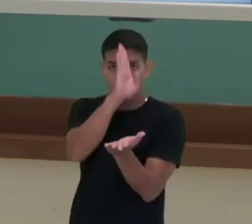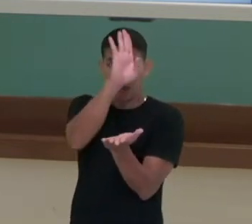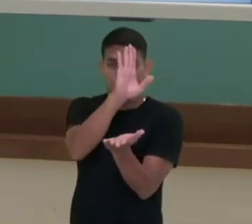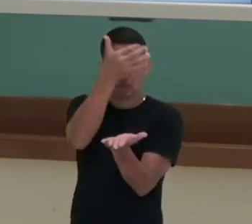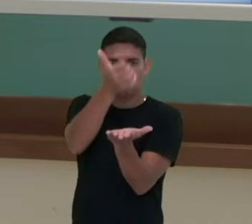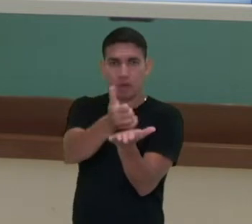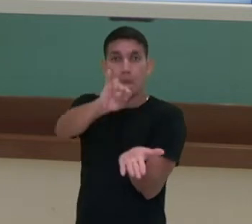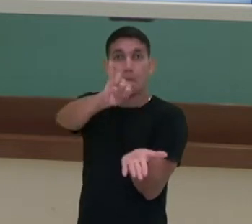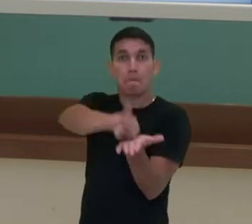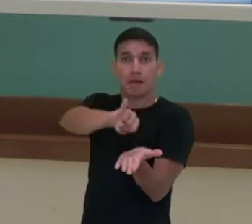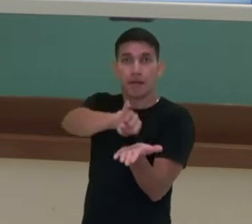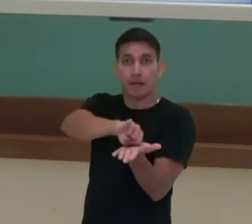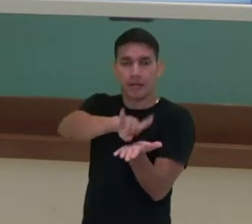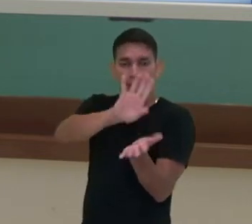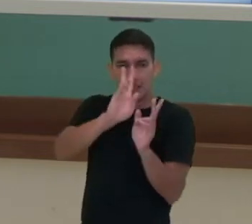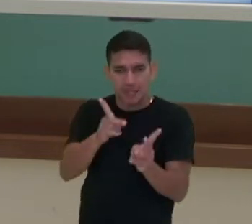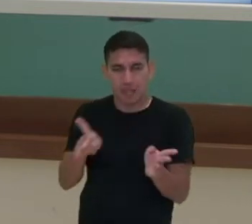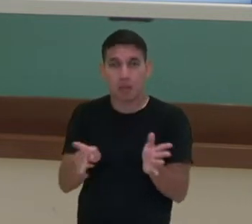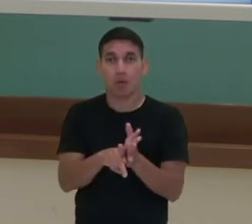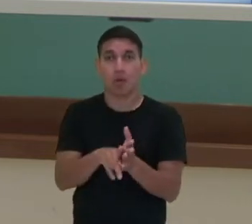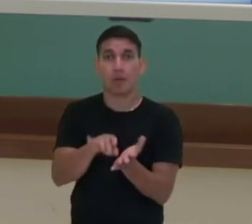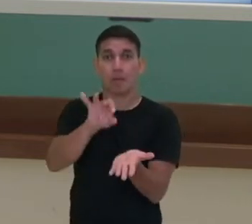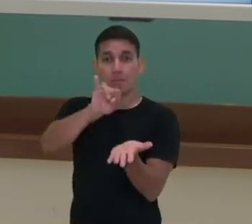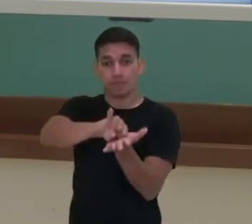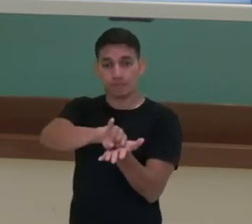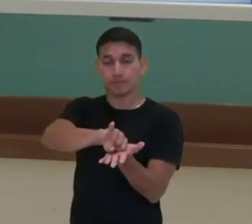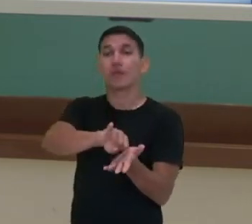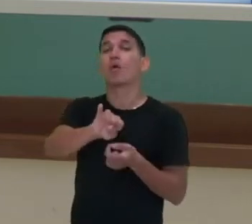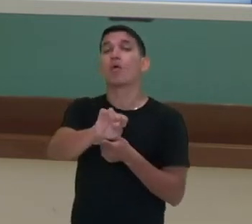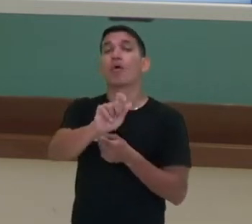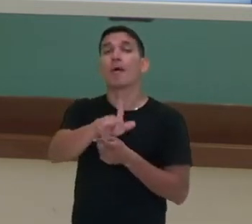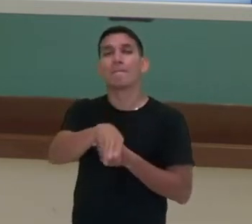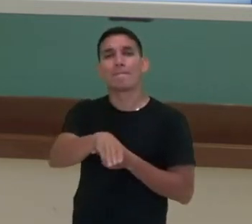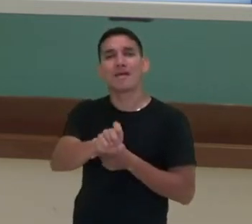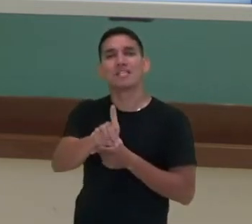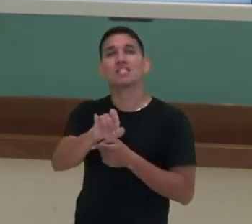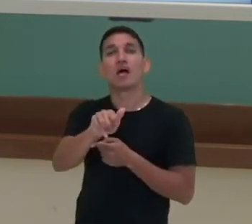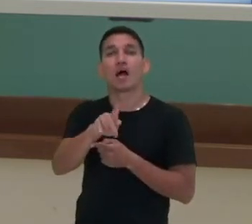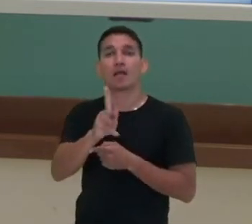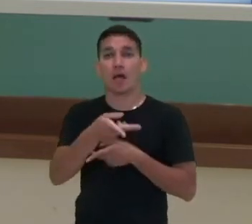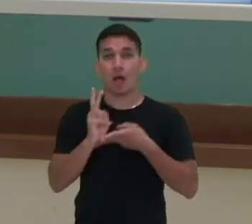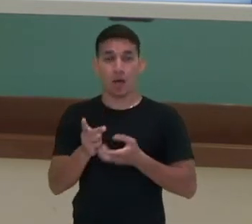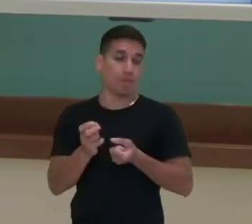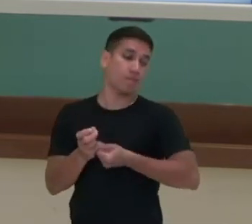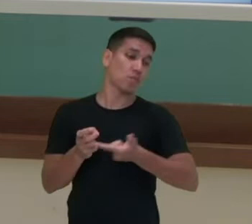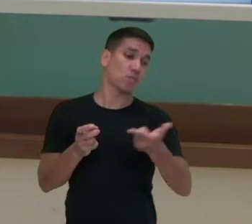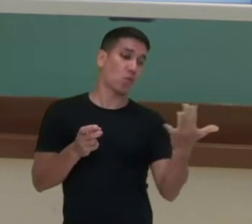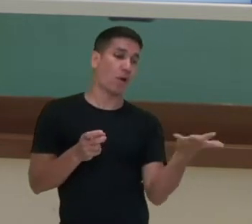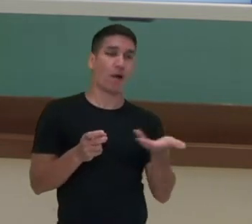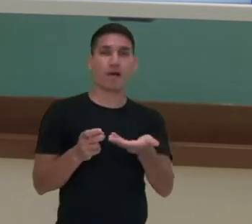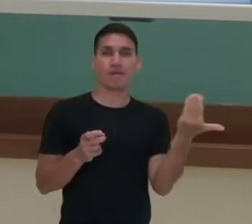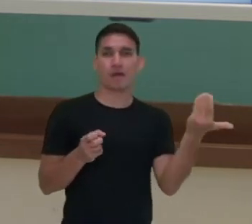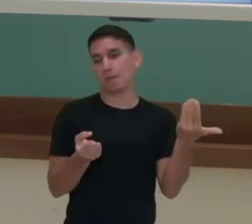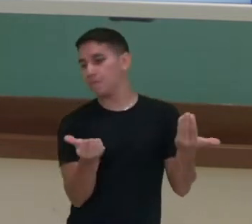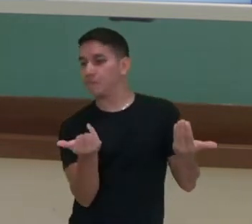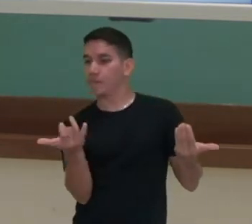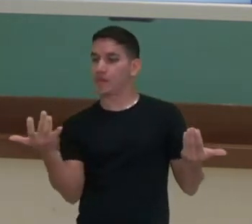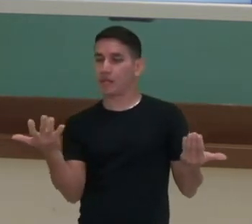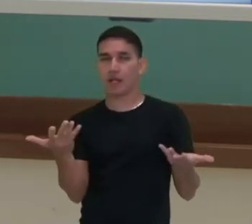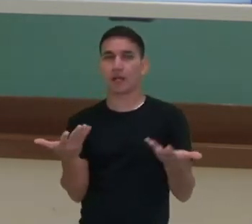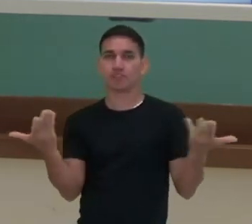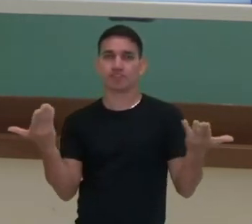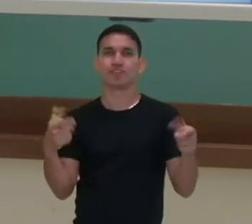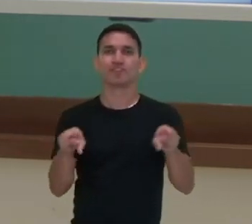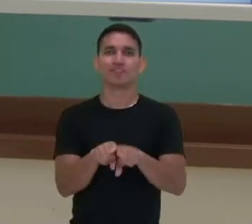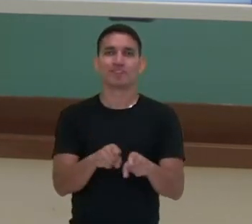aqui, que vai ser exatamente a minha mediana, e o mesmo número para cá, na frente, e o mesmo número